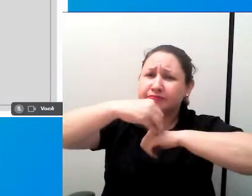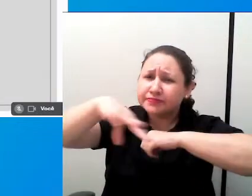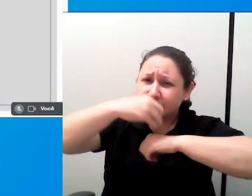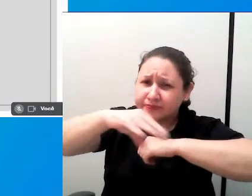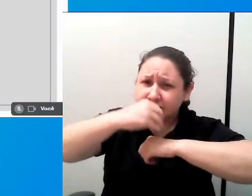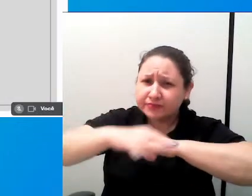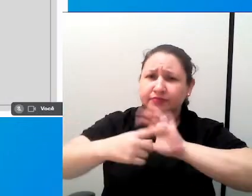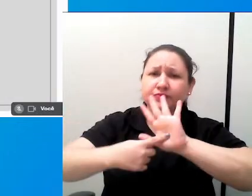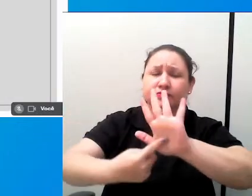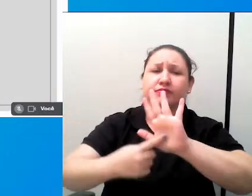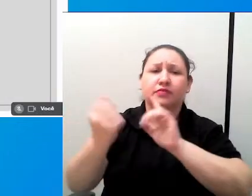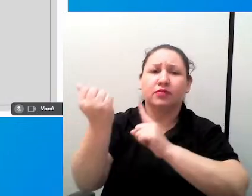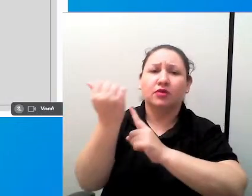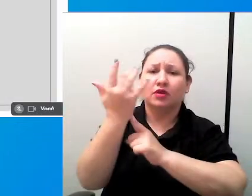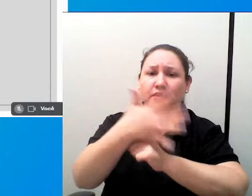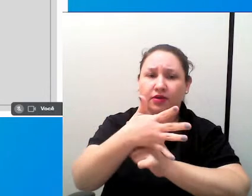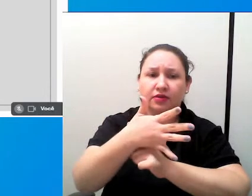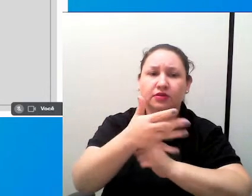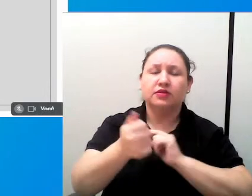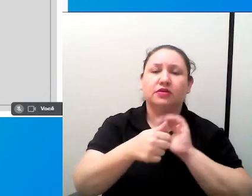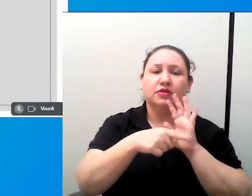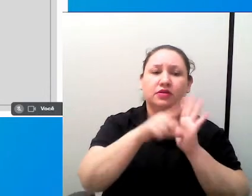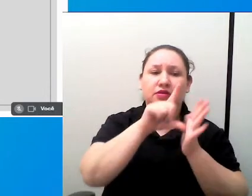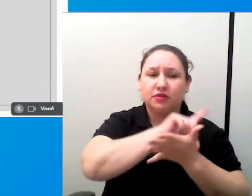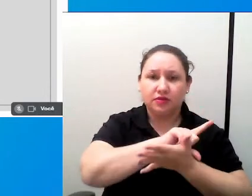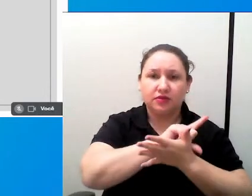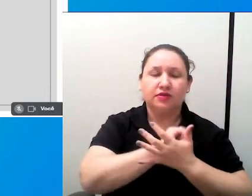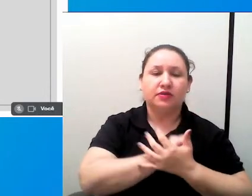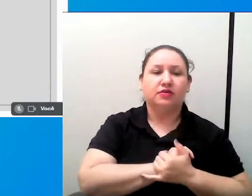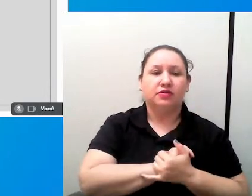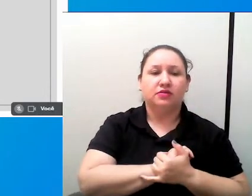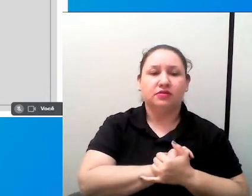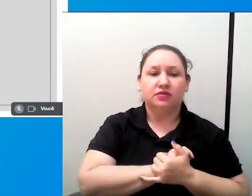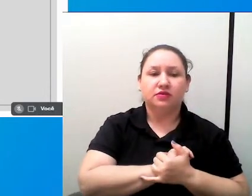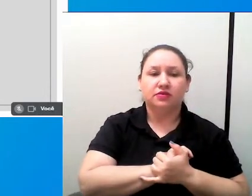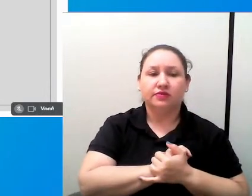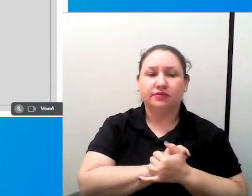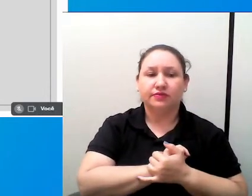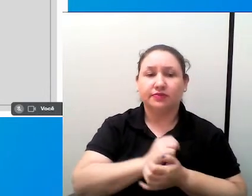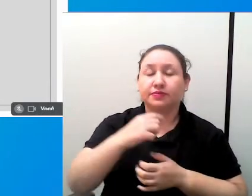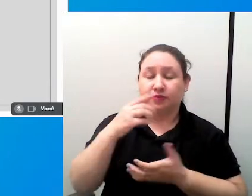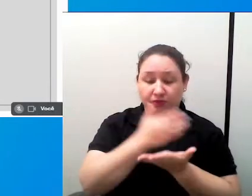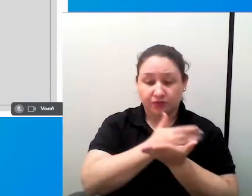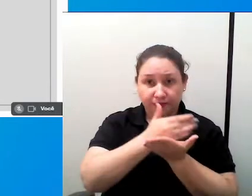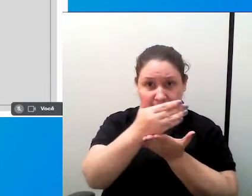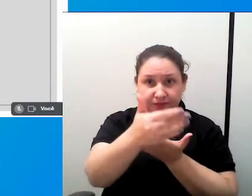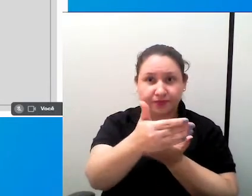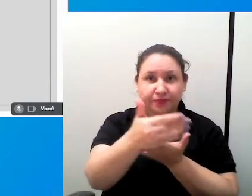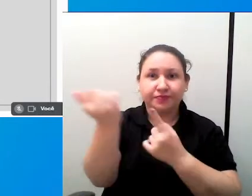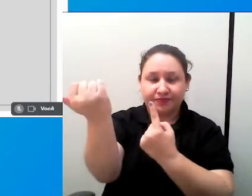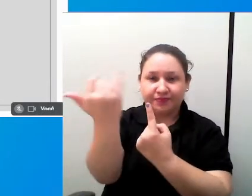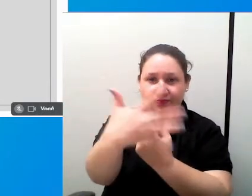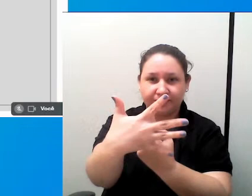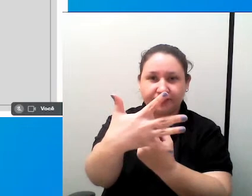iniciando, né, do terceiro ao oitavo período do curso, né?